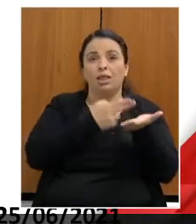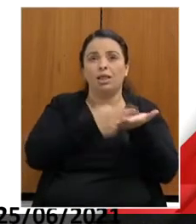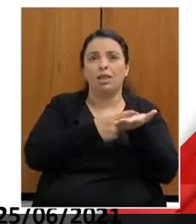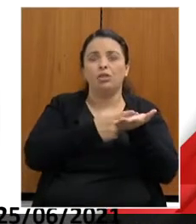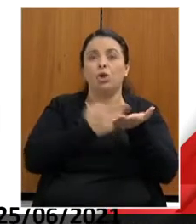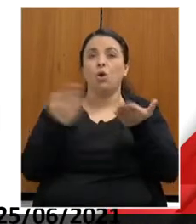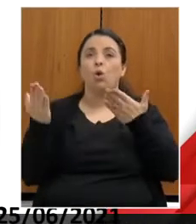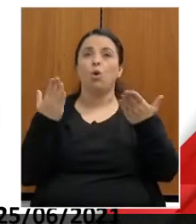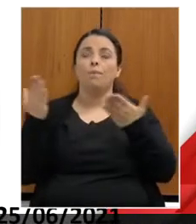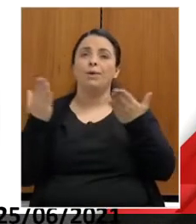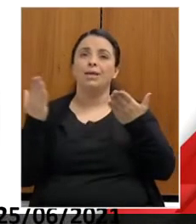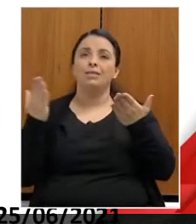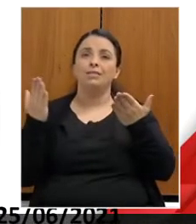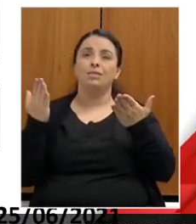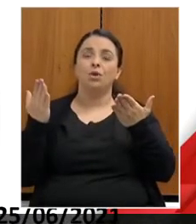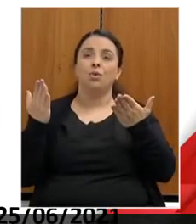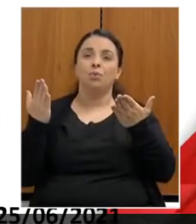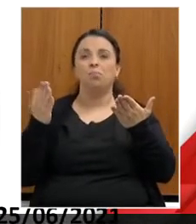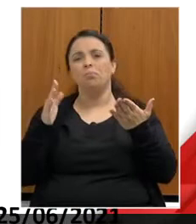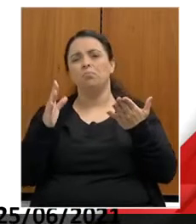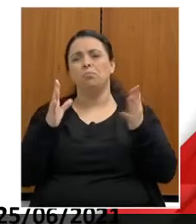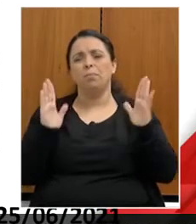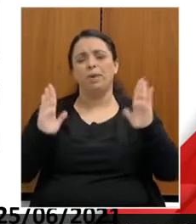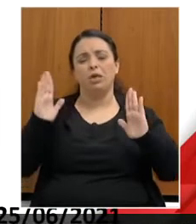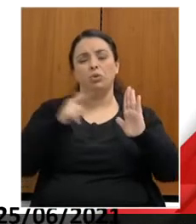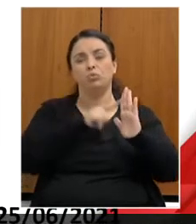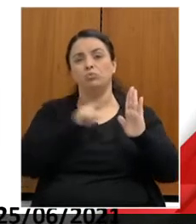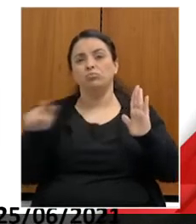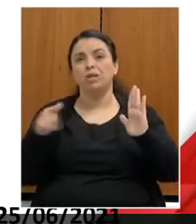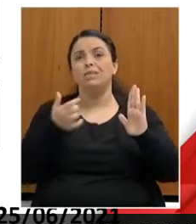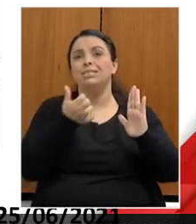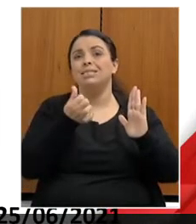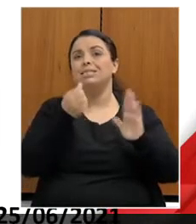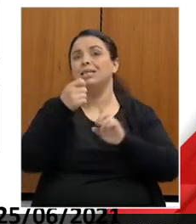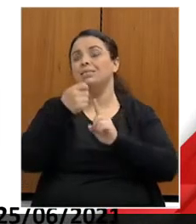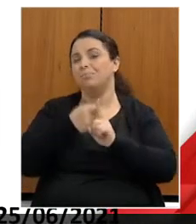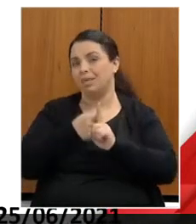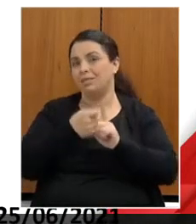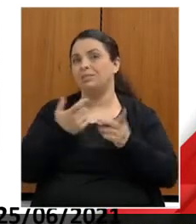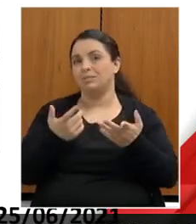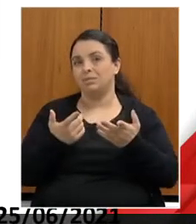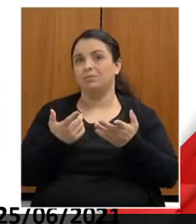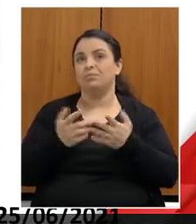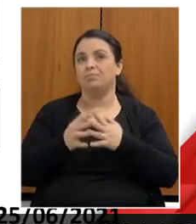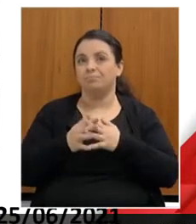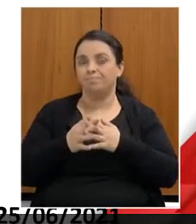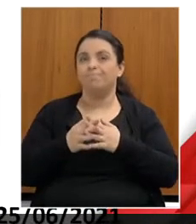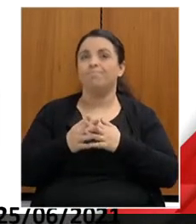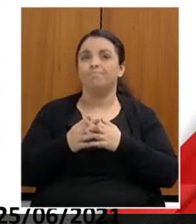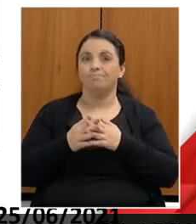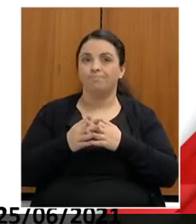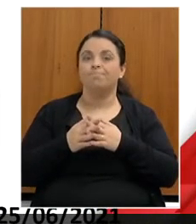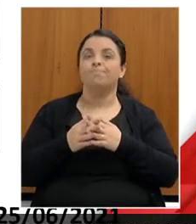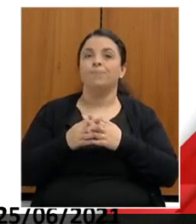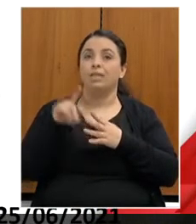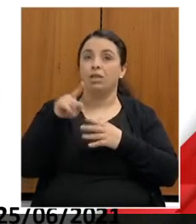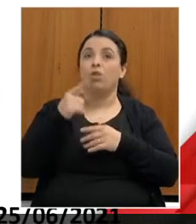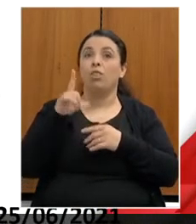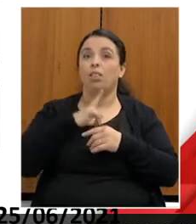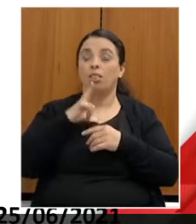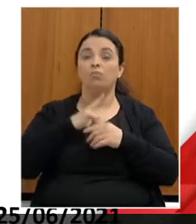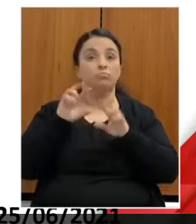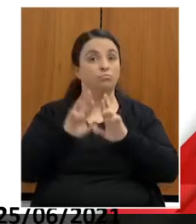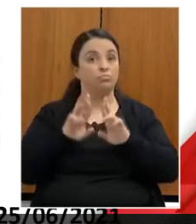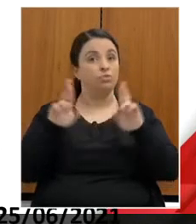falando em seis meses. Em 2020, foram 82.504. Então, vemos uma grande diferença